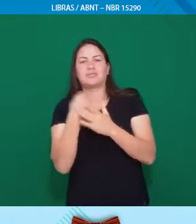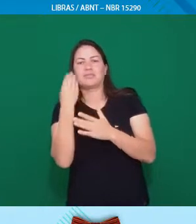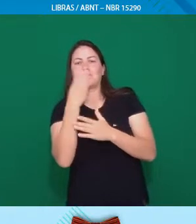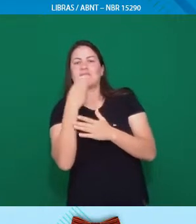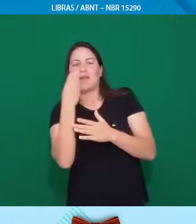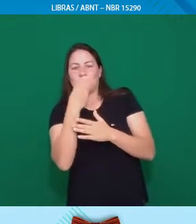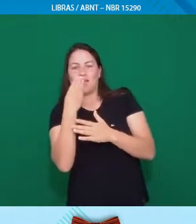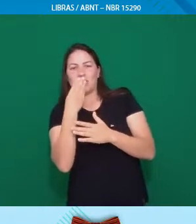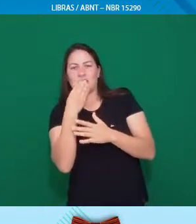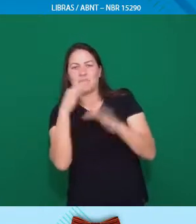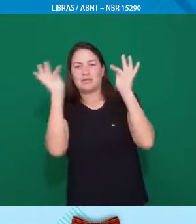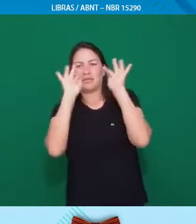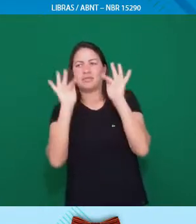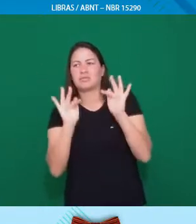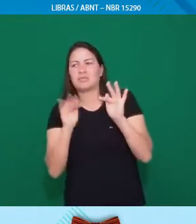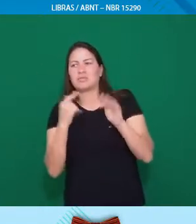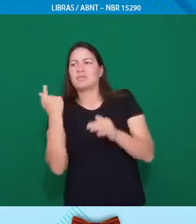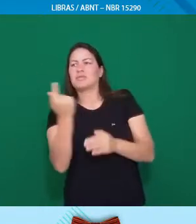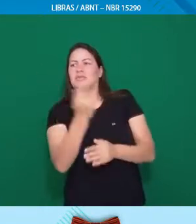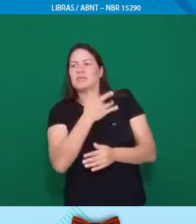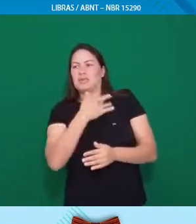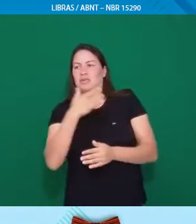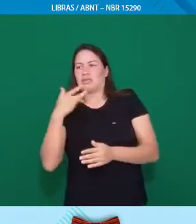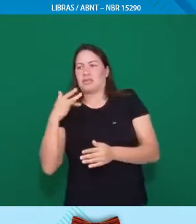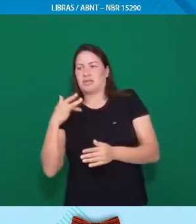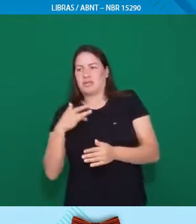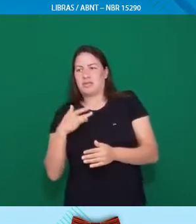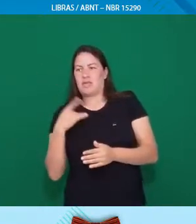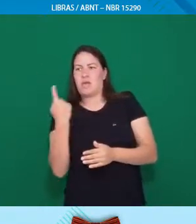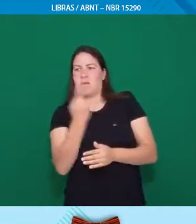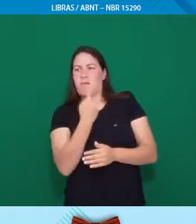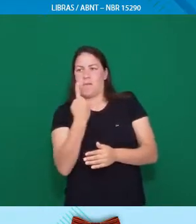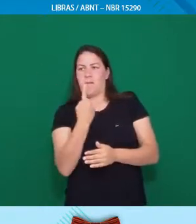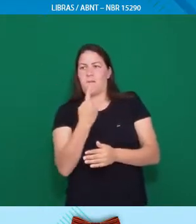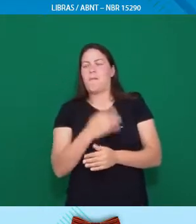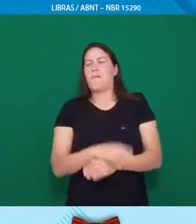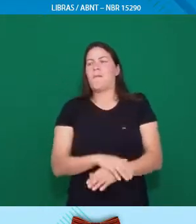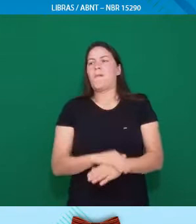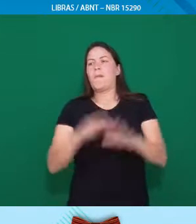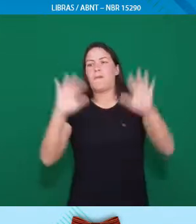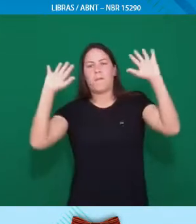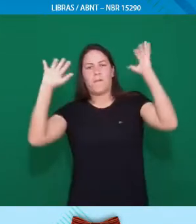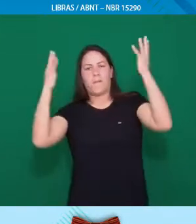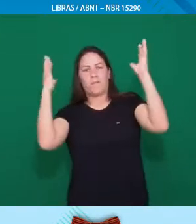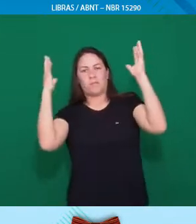trouxemos doce mas alegria e desejar saúde para todos é o que nós vamos fazer hoje aqui